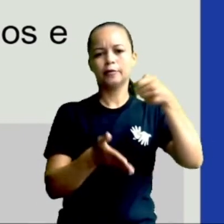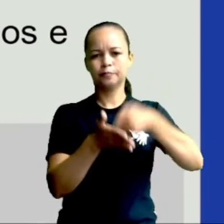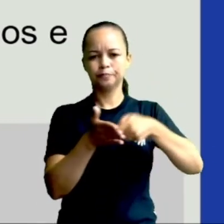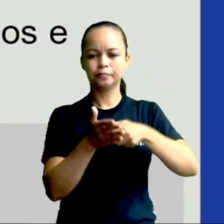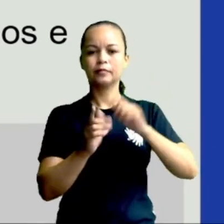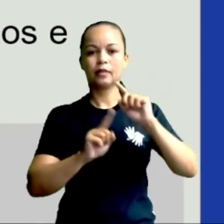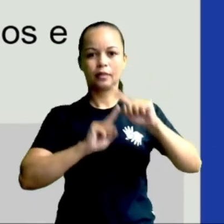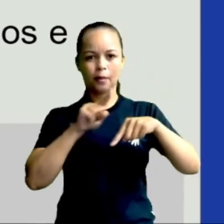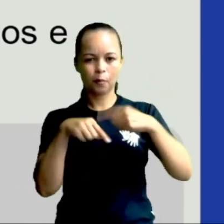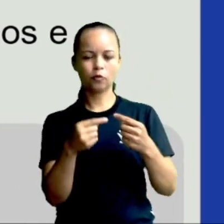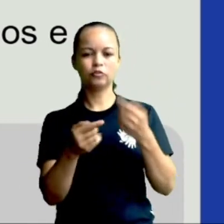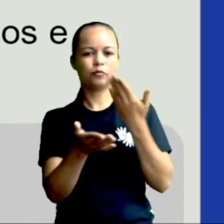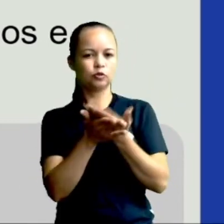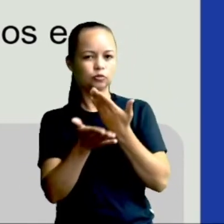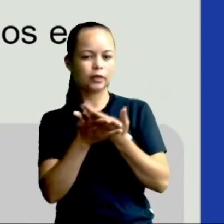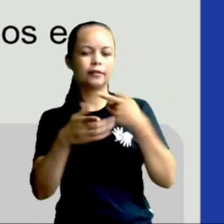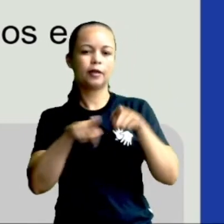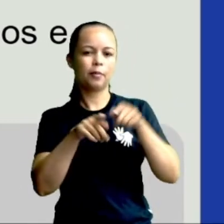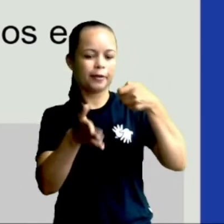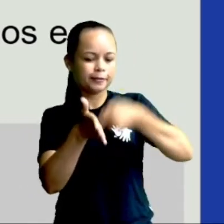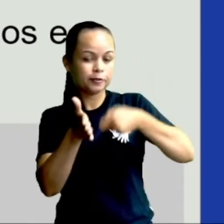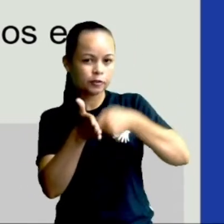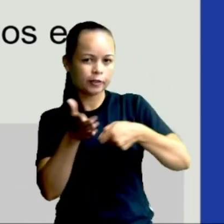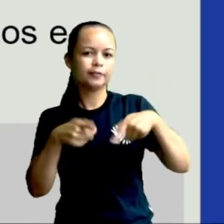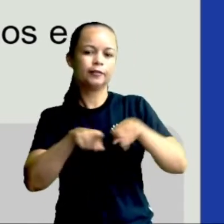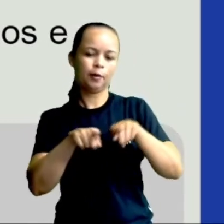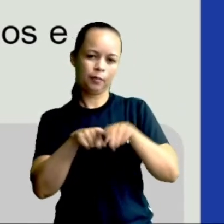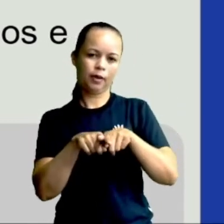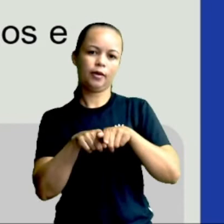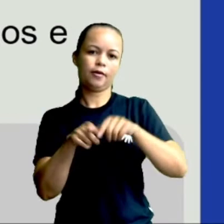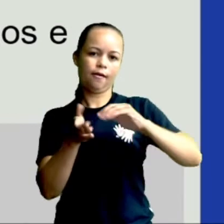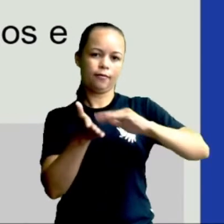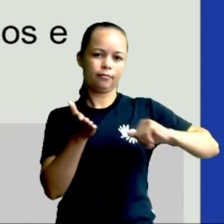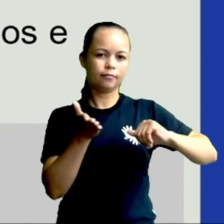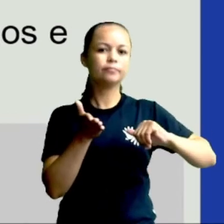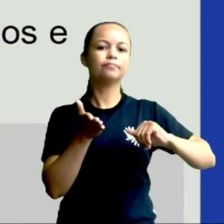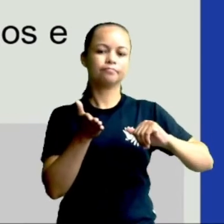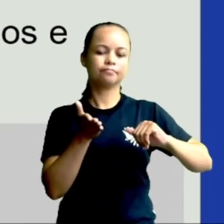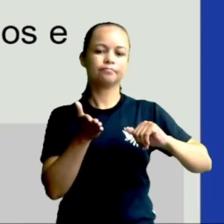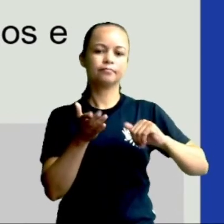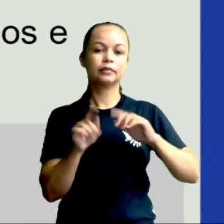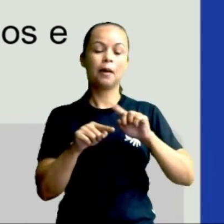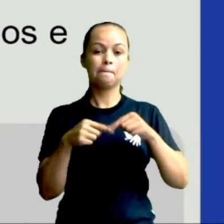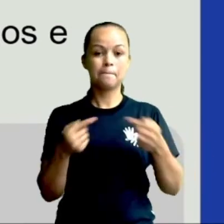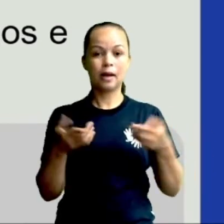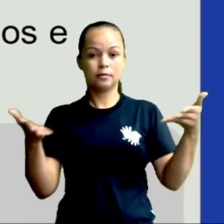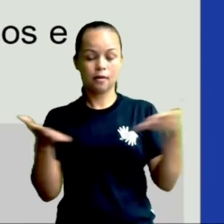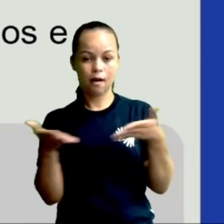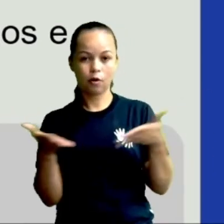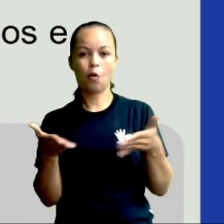na frente a gente vai ver que essa exigência ela é retirada, né? Mas